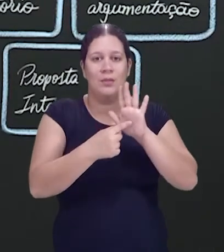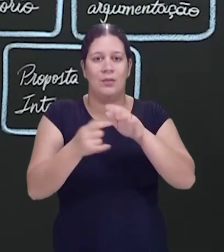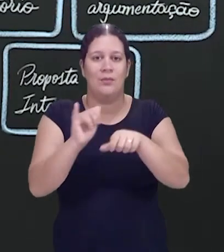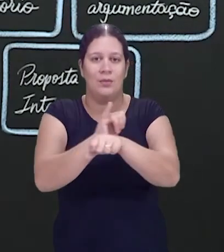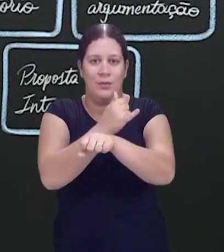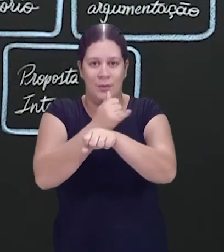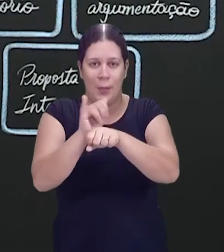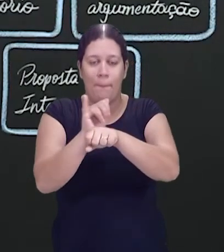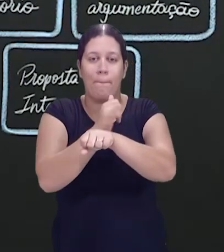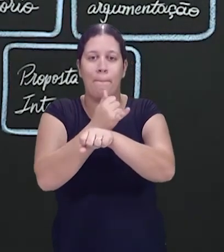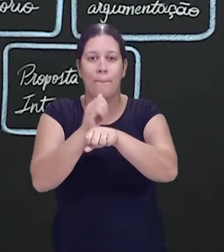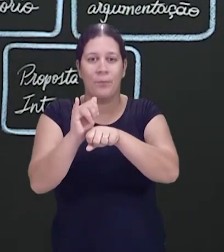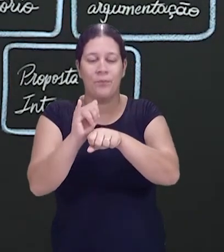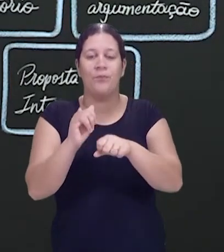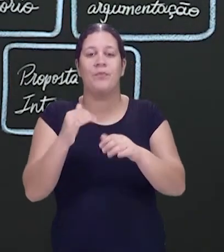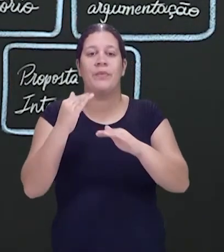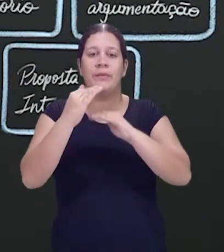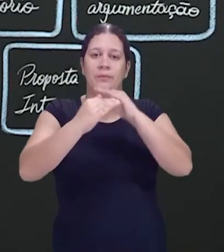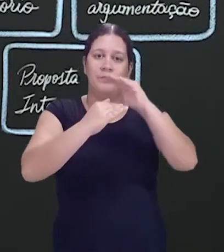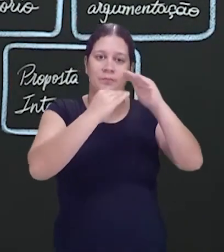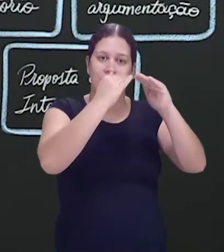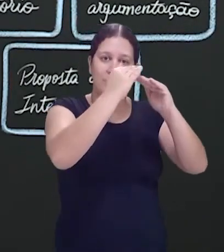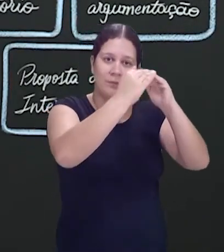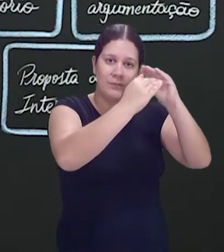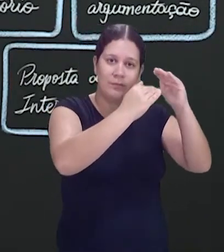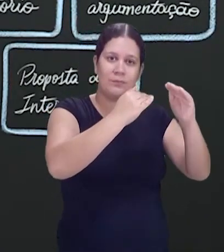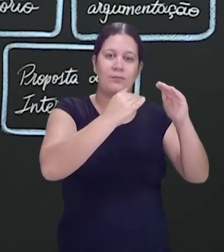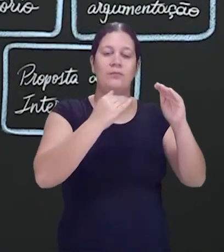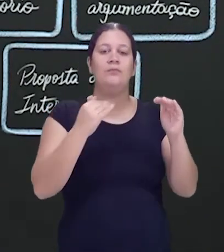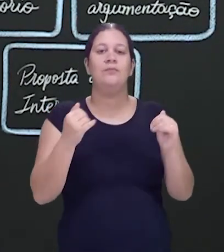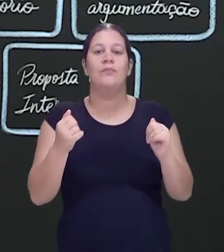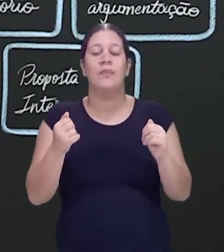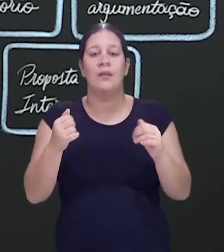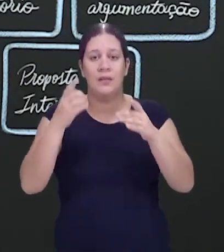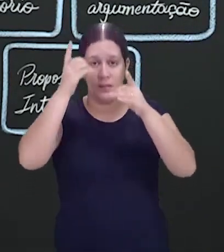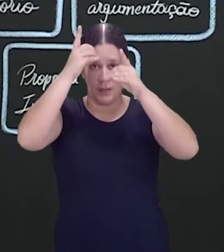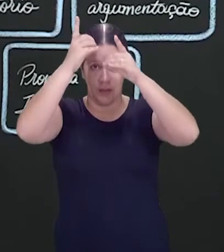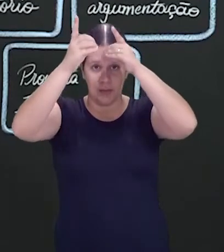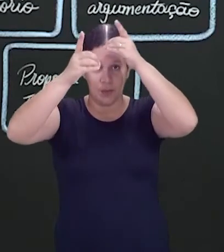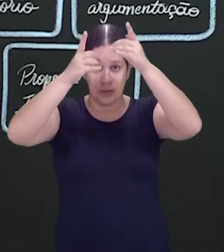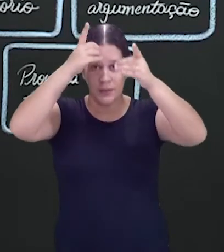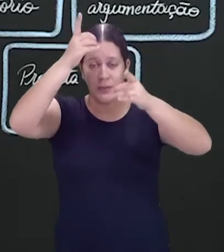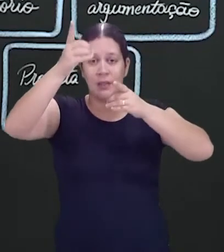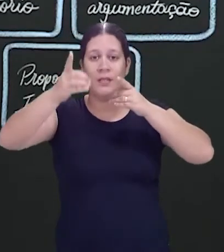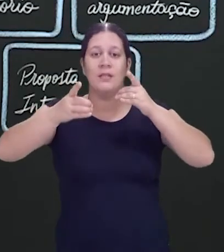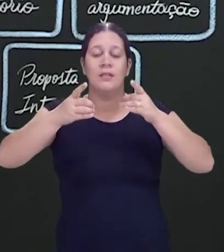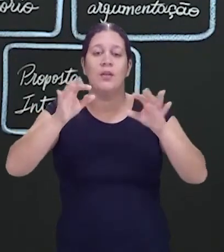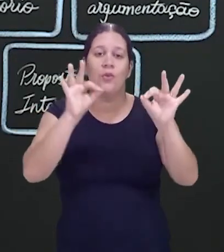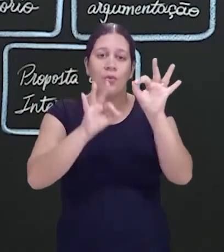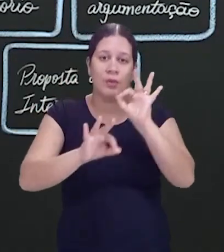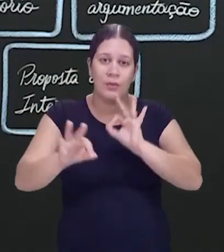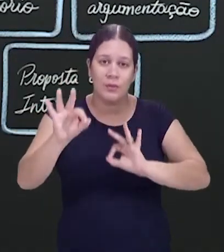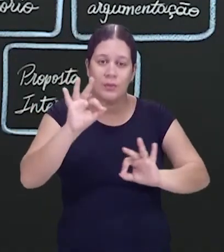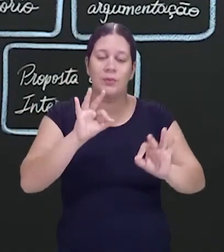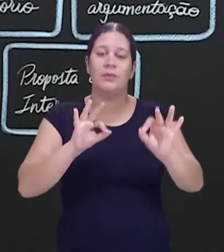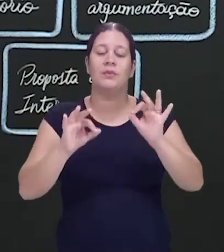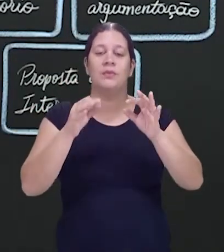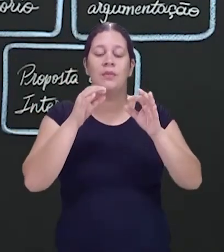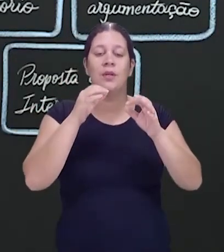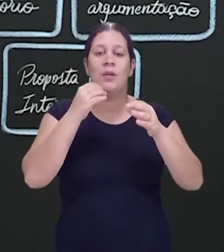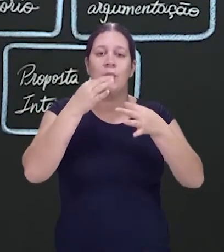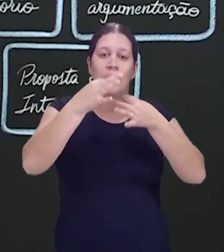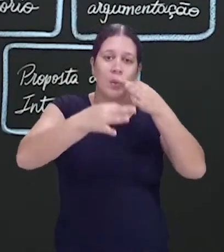as estratégias de intervenção. No desenvolvimento, você põe em destaque as ideias do seu repertório, você organiza os seus argumentos,